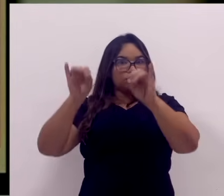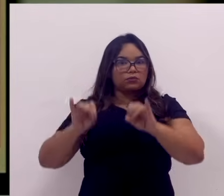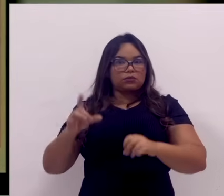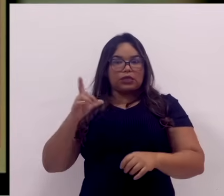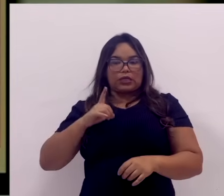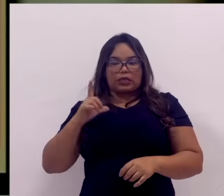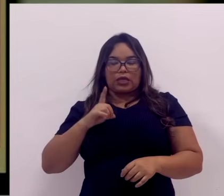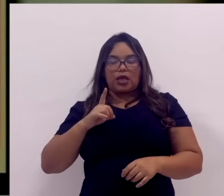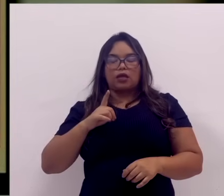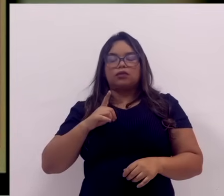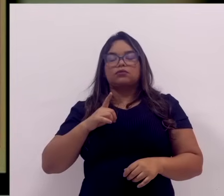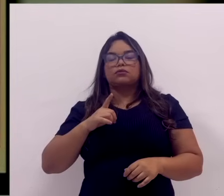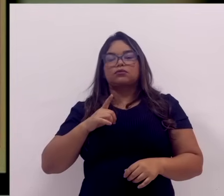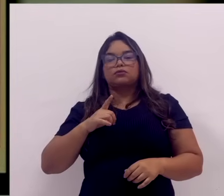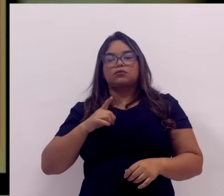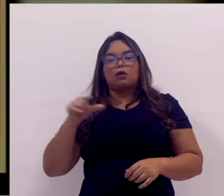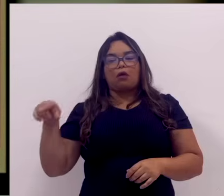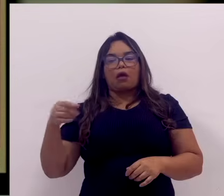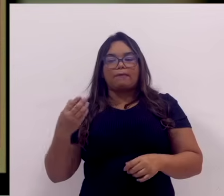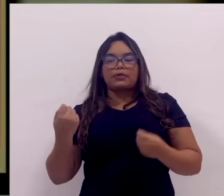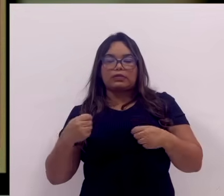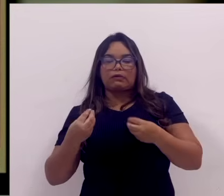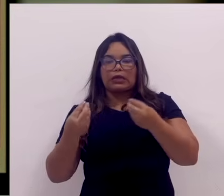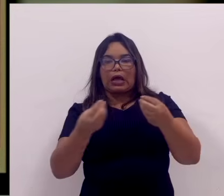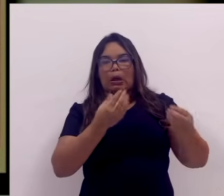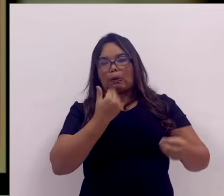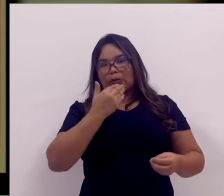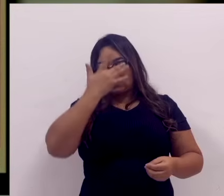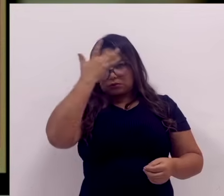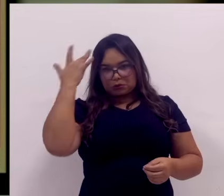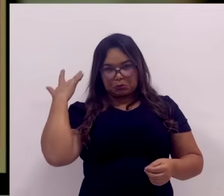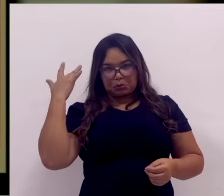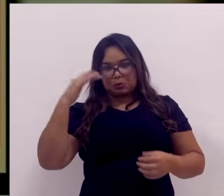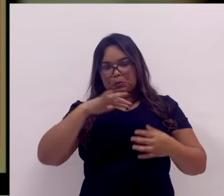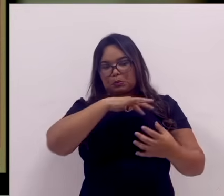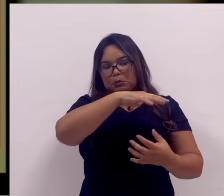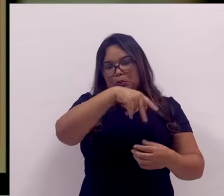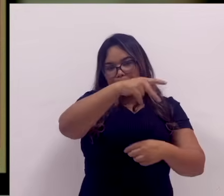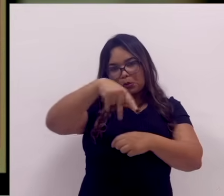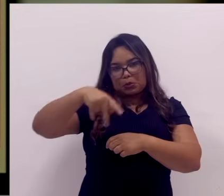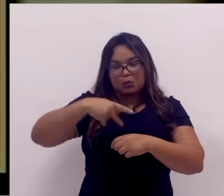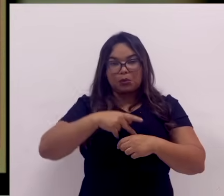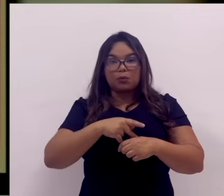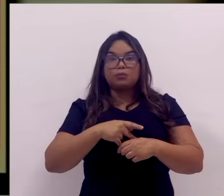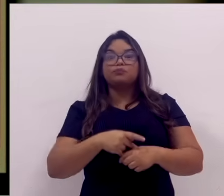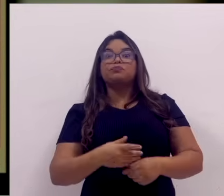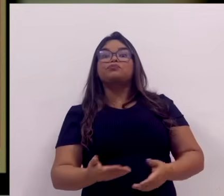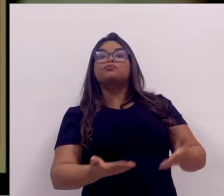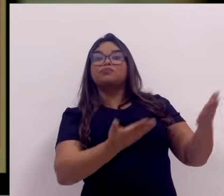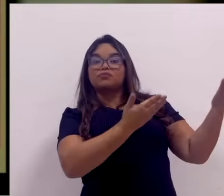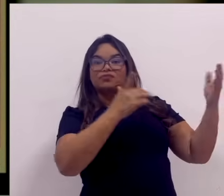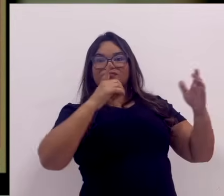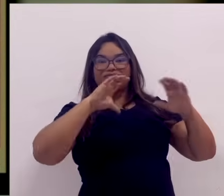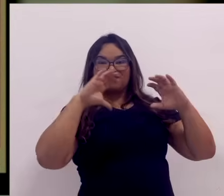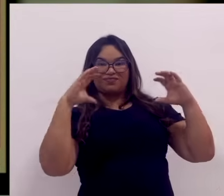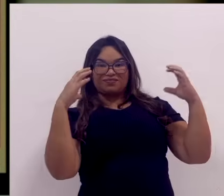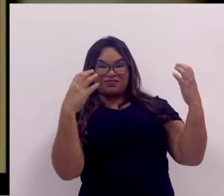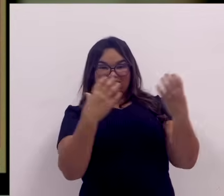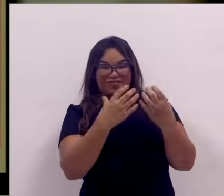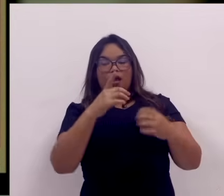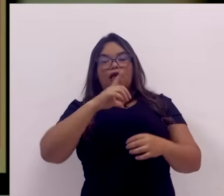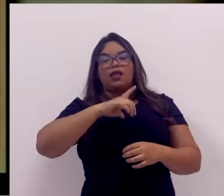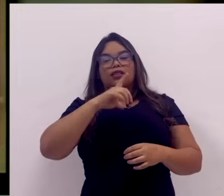as nações. E este é o anfiteatro onde aconteceu aquele tumulto com o ourives e as estátuas de